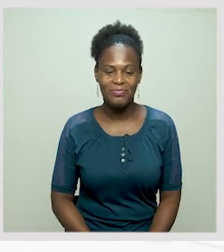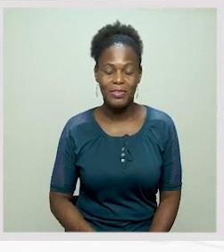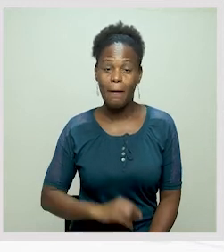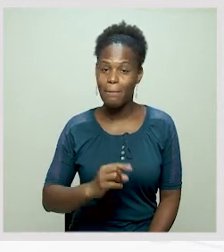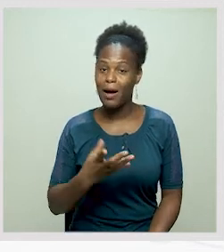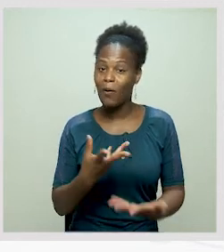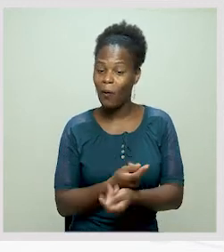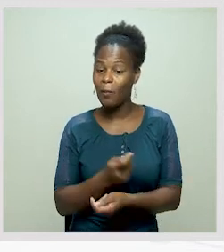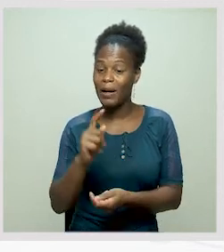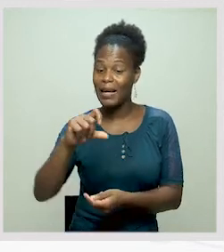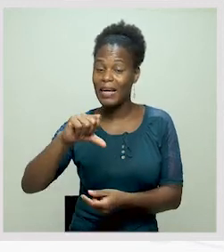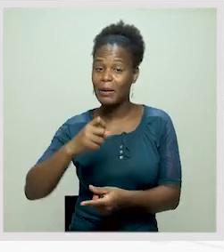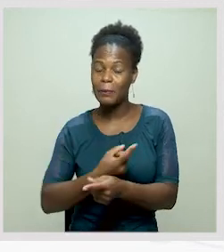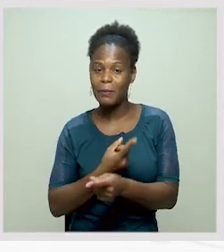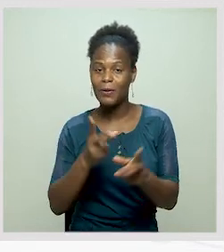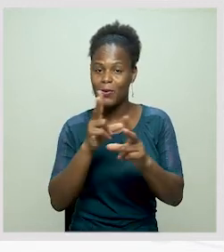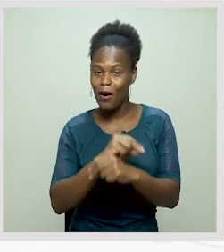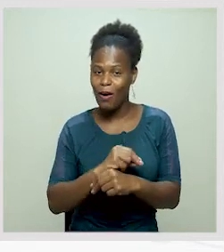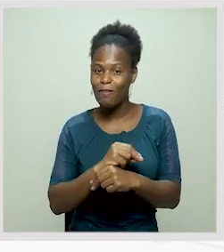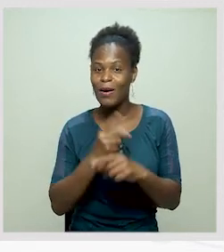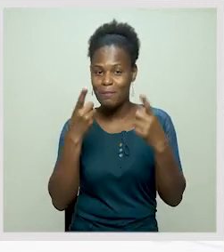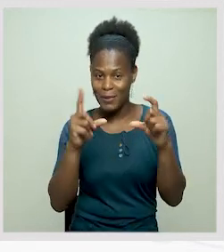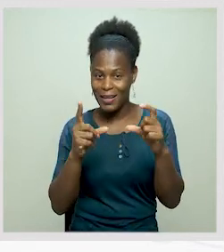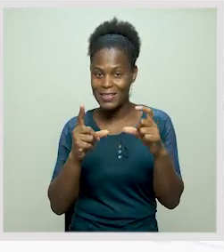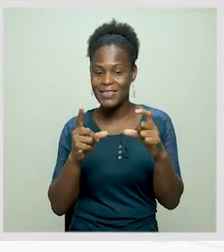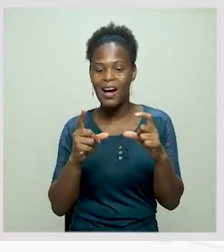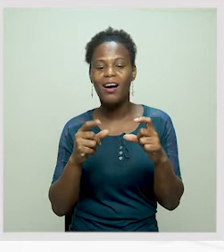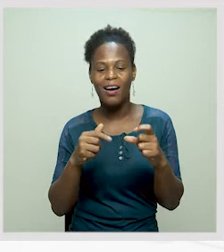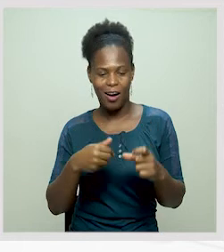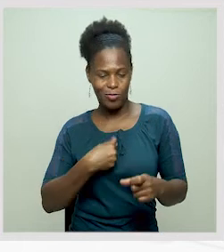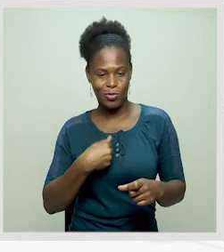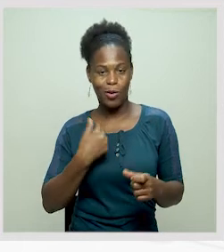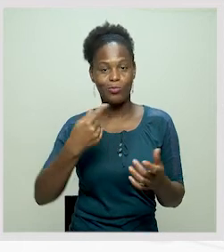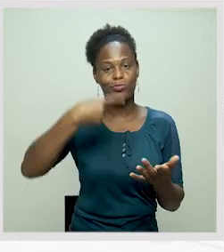Para comprar novo equipamento, recorreu ao